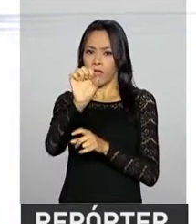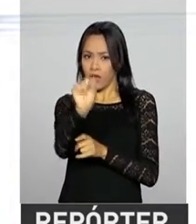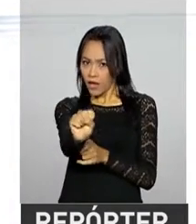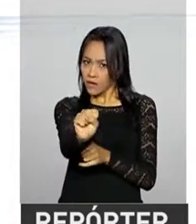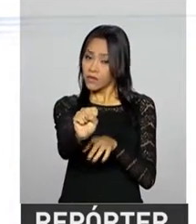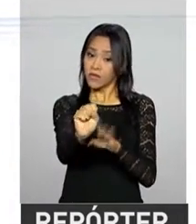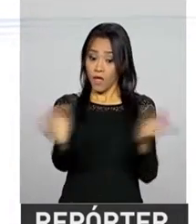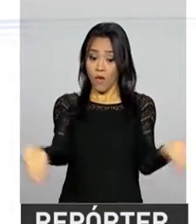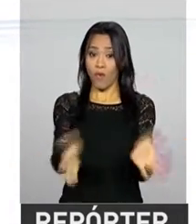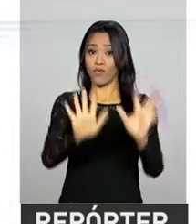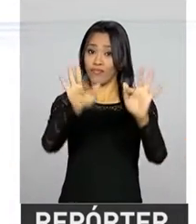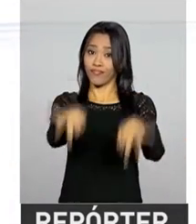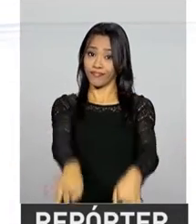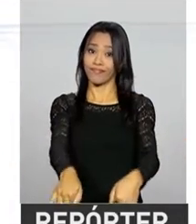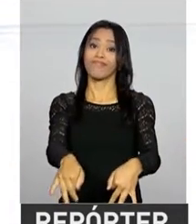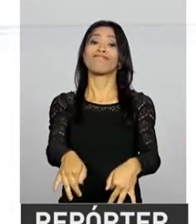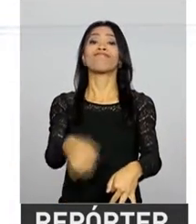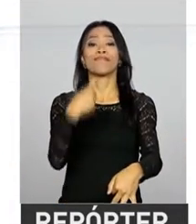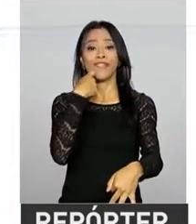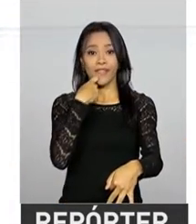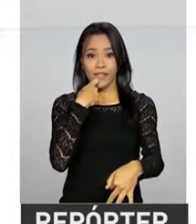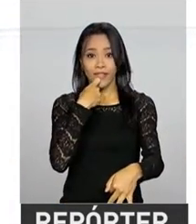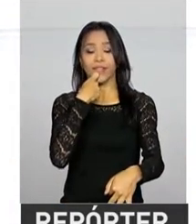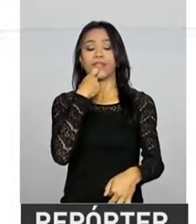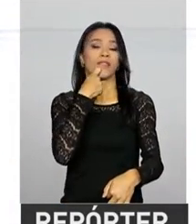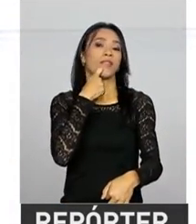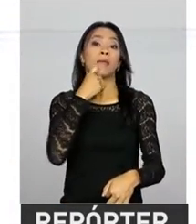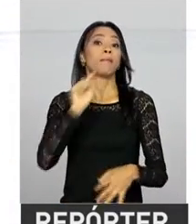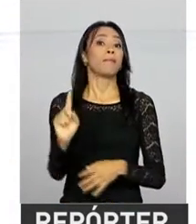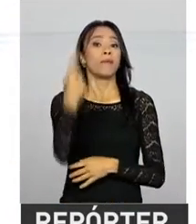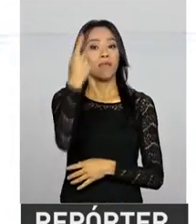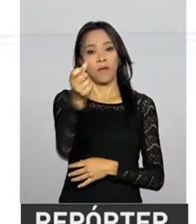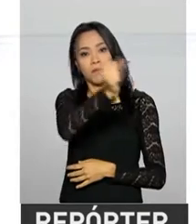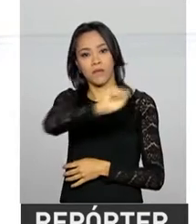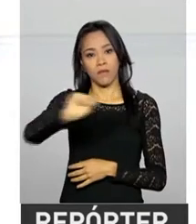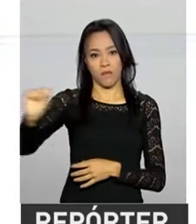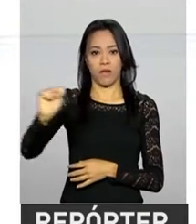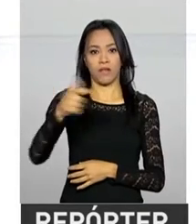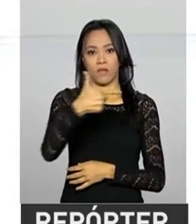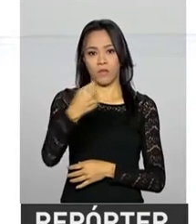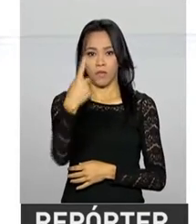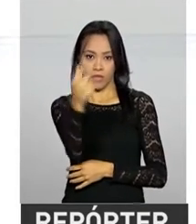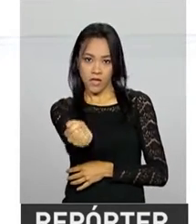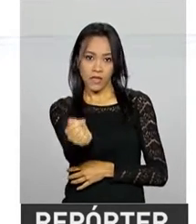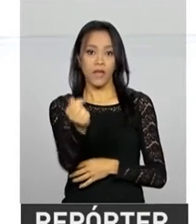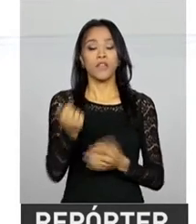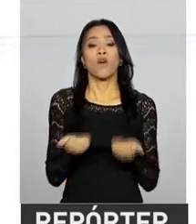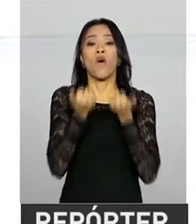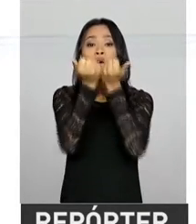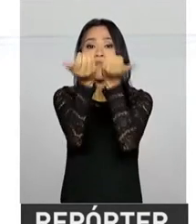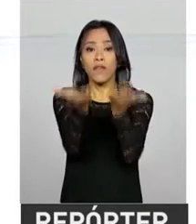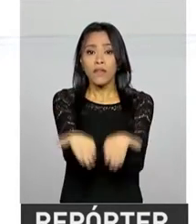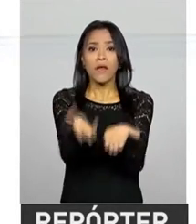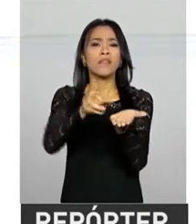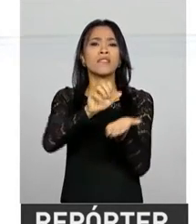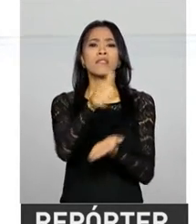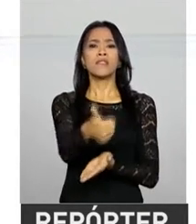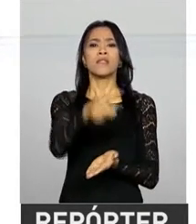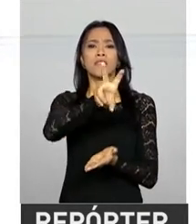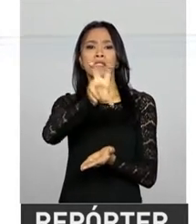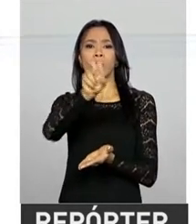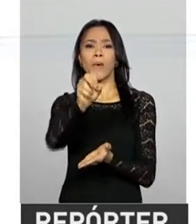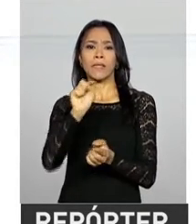termina hoje nesta sexta-feira para esse primeiro semestre de 2007 estão sendo ofertadas 150